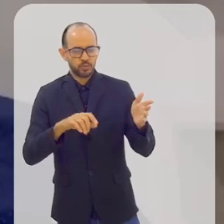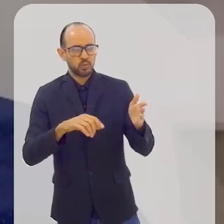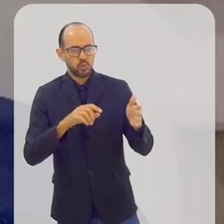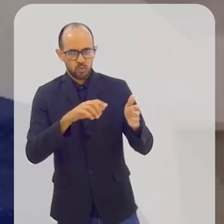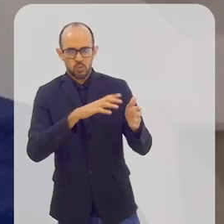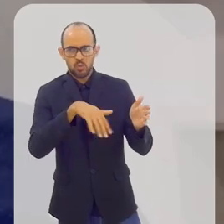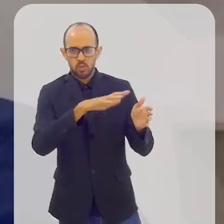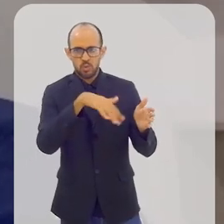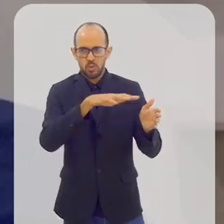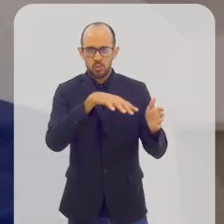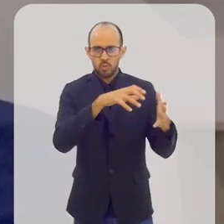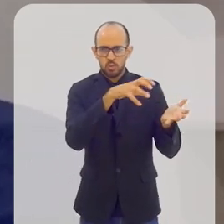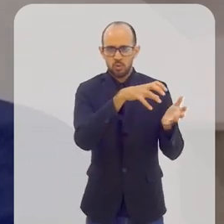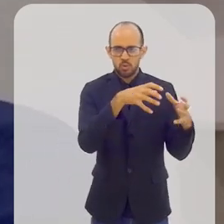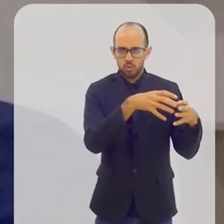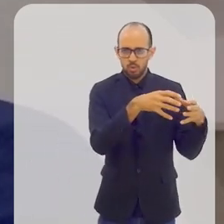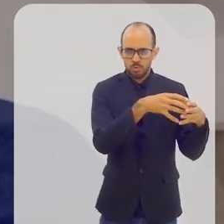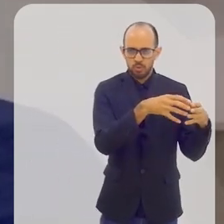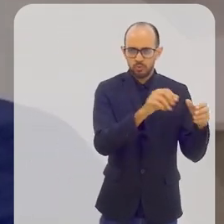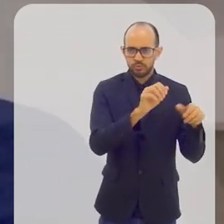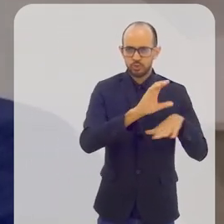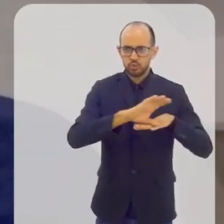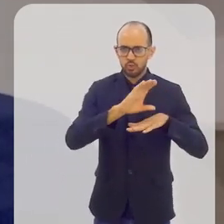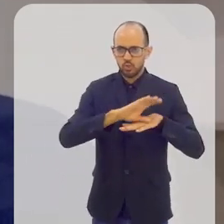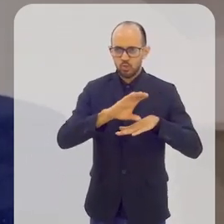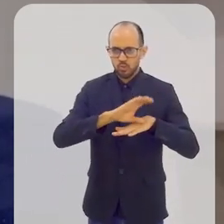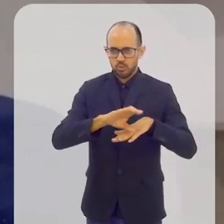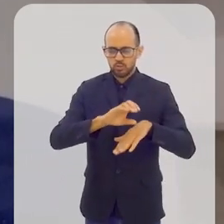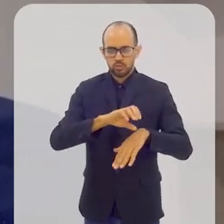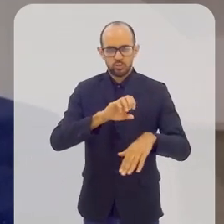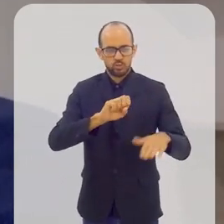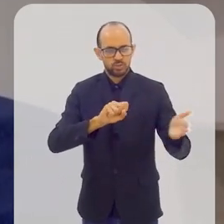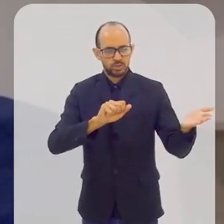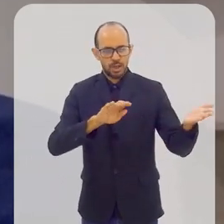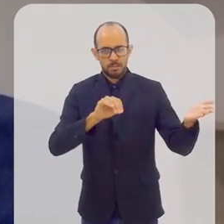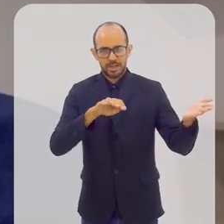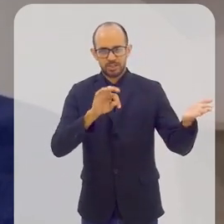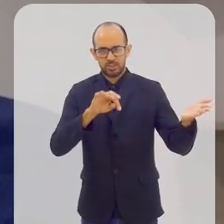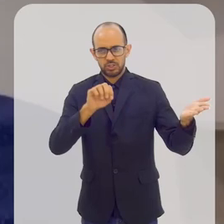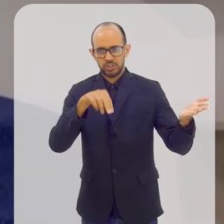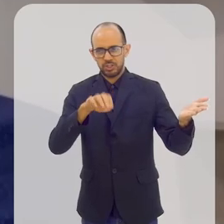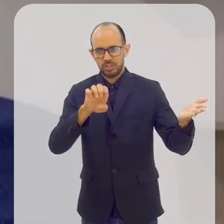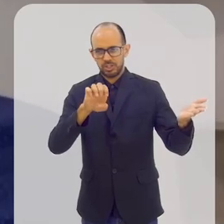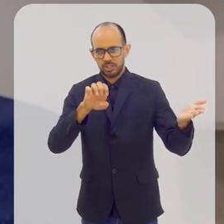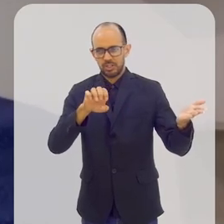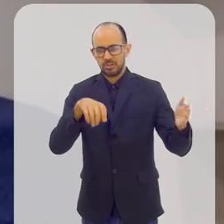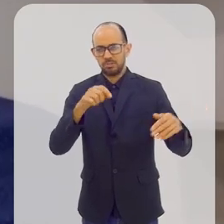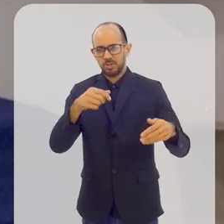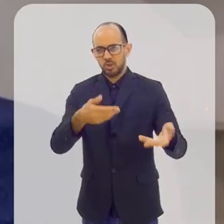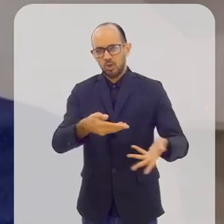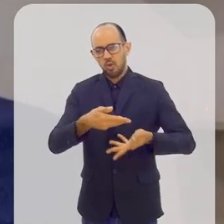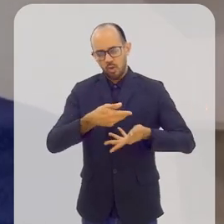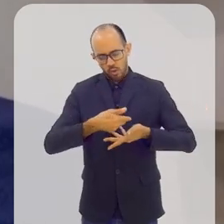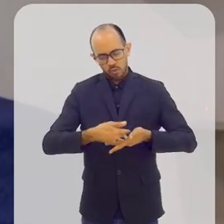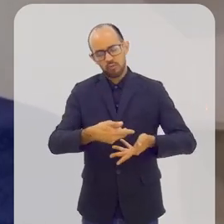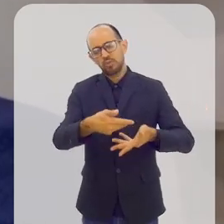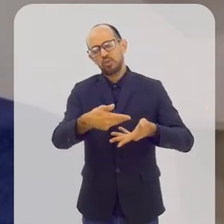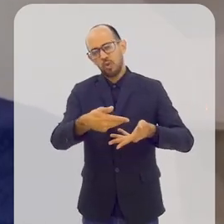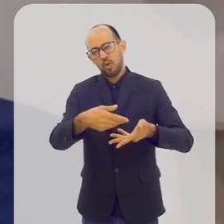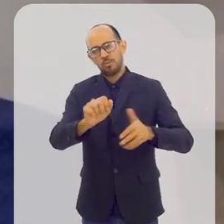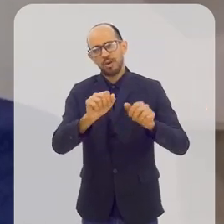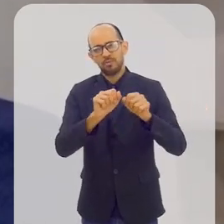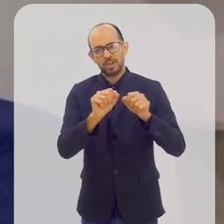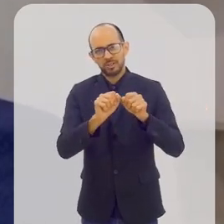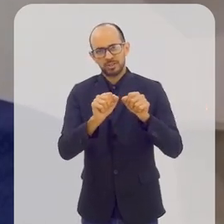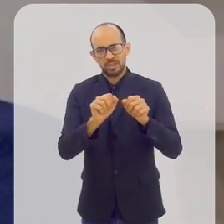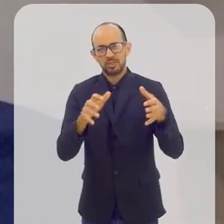com eles, fiz o curso de embaixador e o Sabatini me convidou aí para